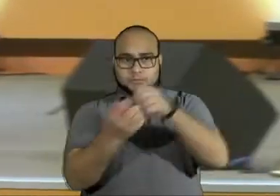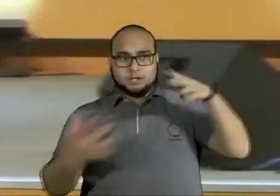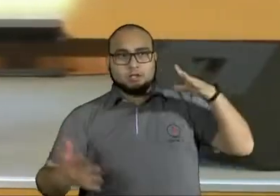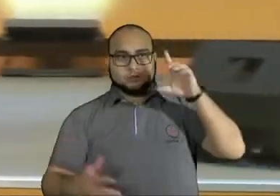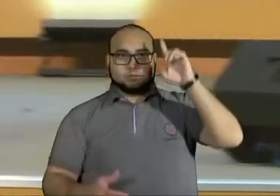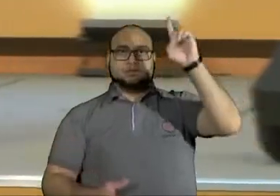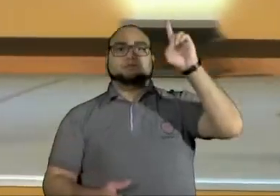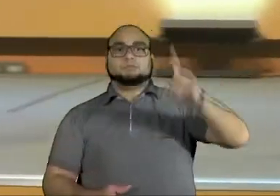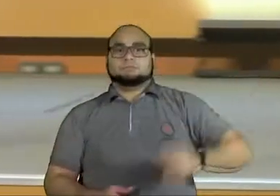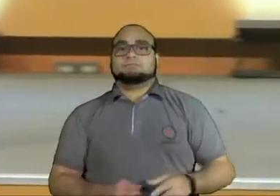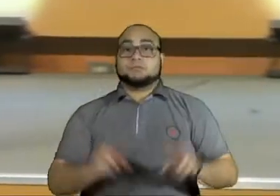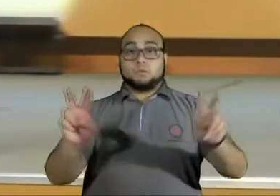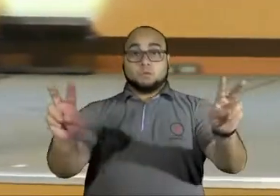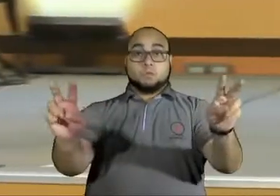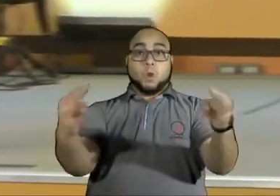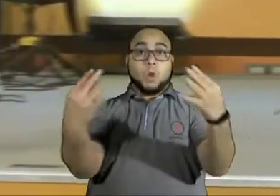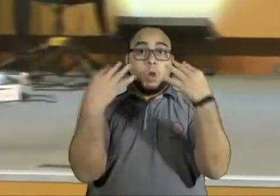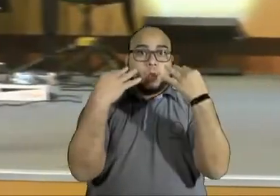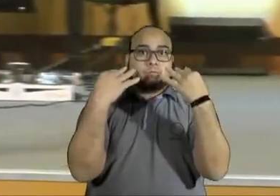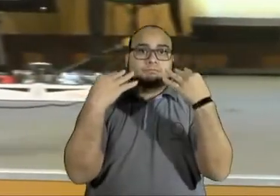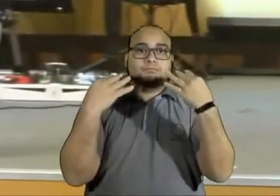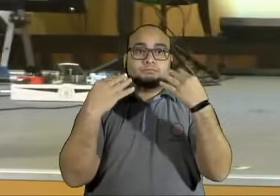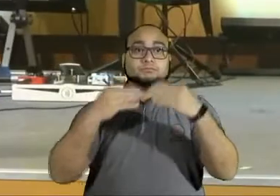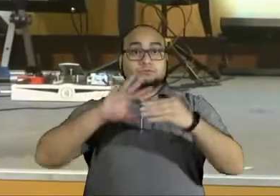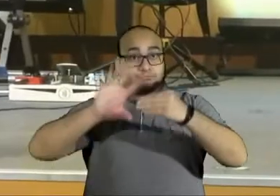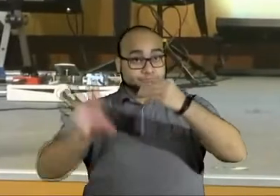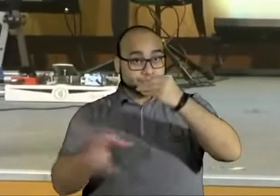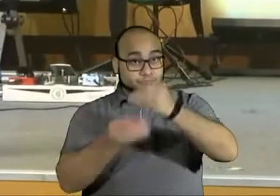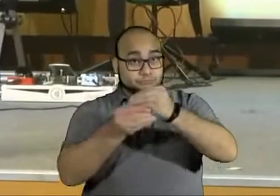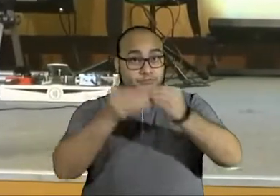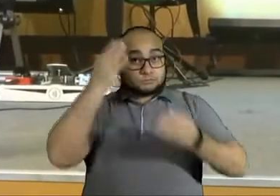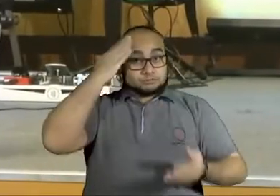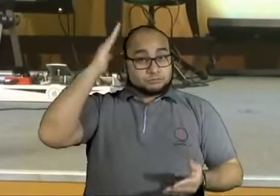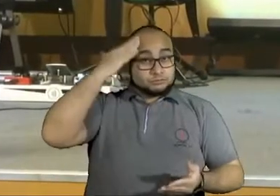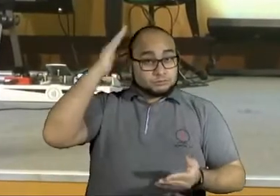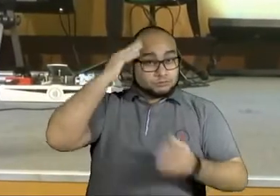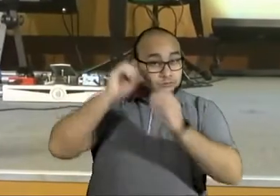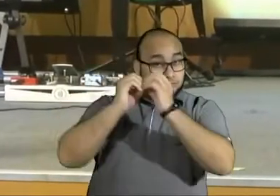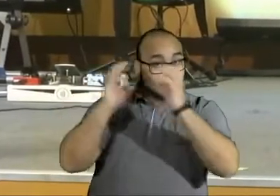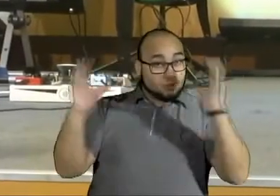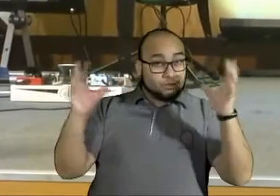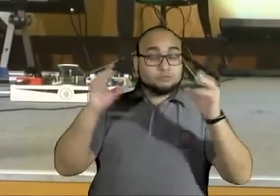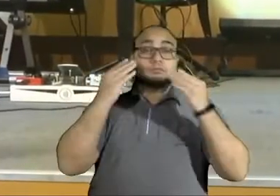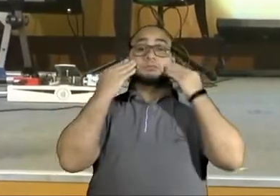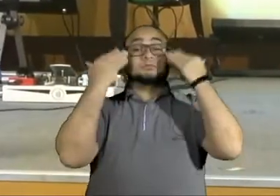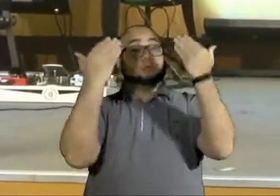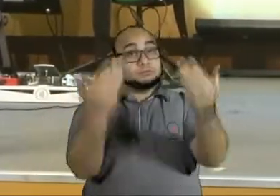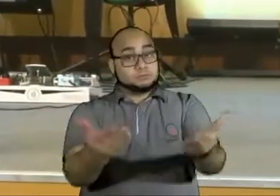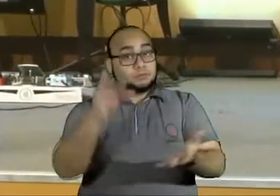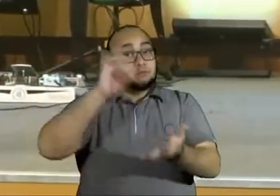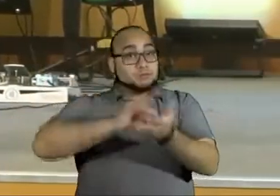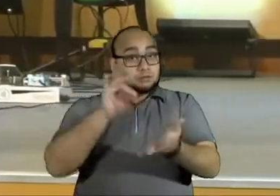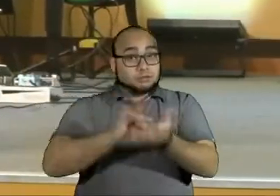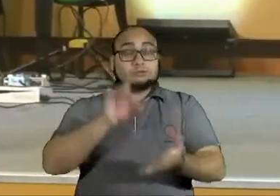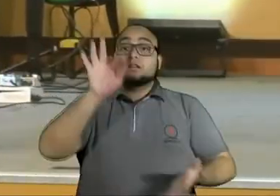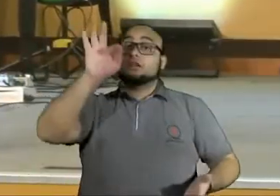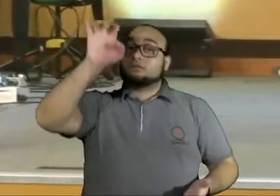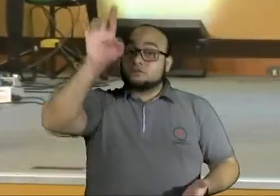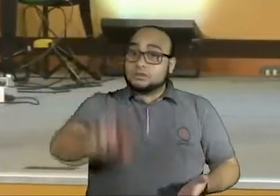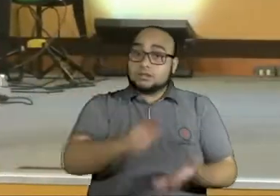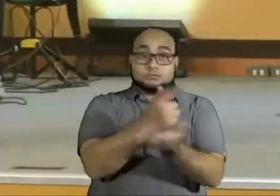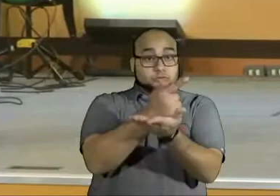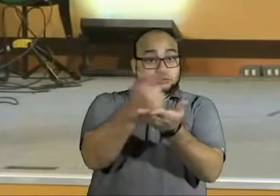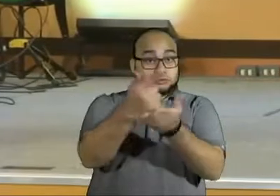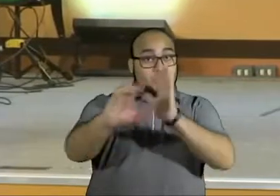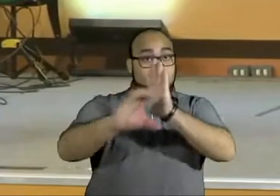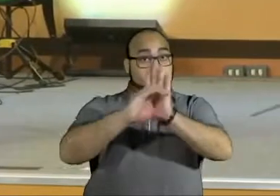atenção, tentando resumir para você entender. Não há manifestação de realidade de fé em Gênesis 1. O que há